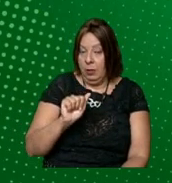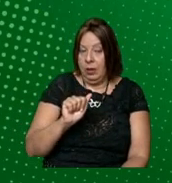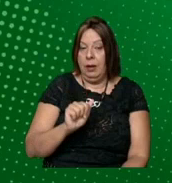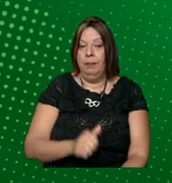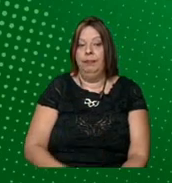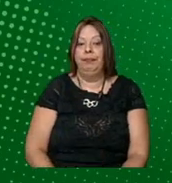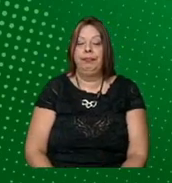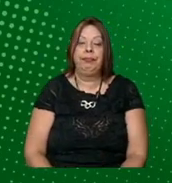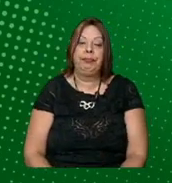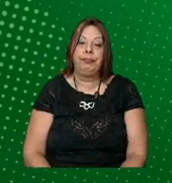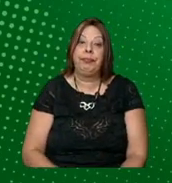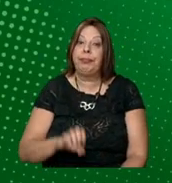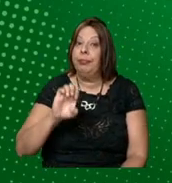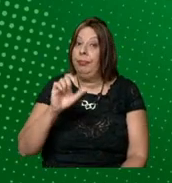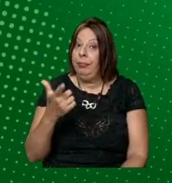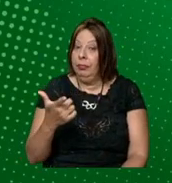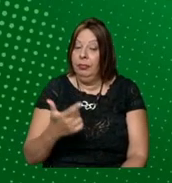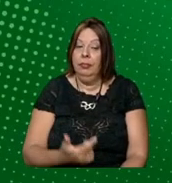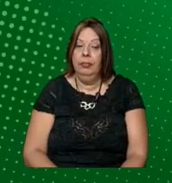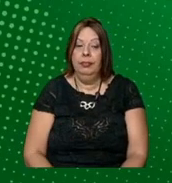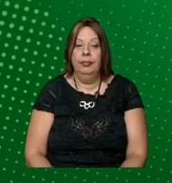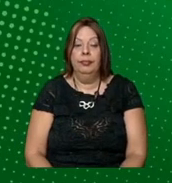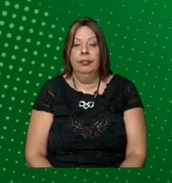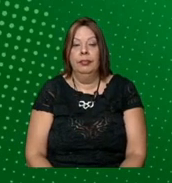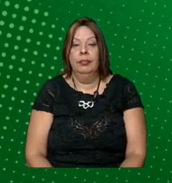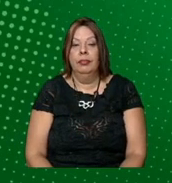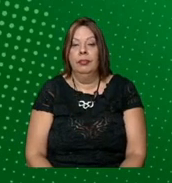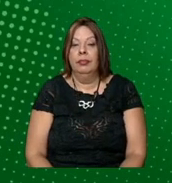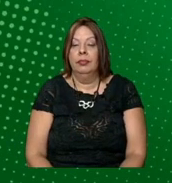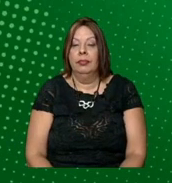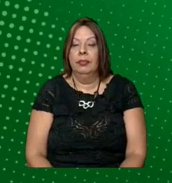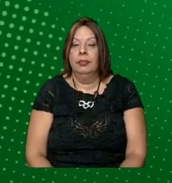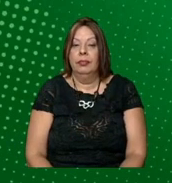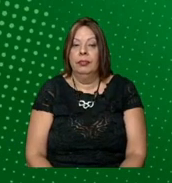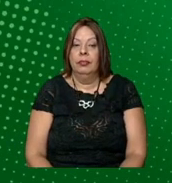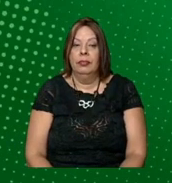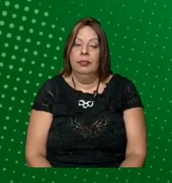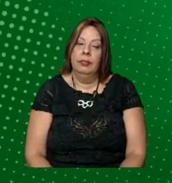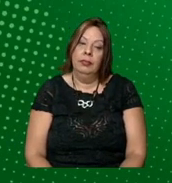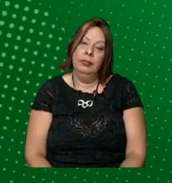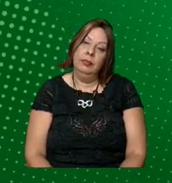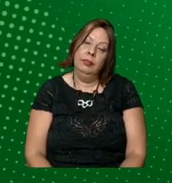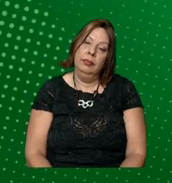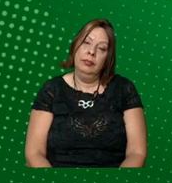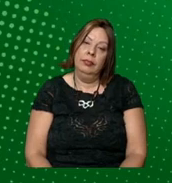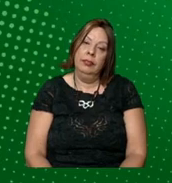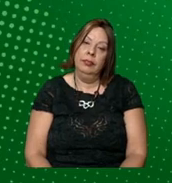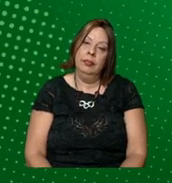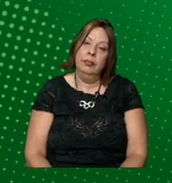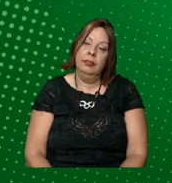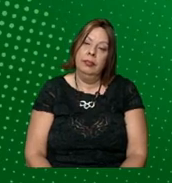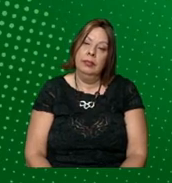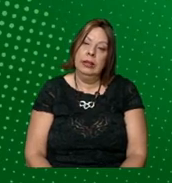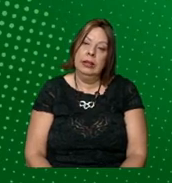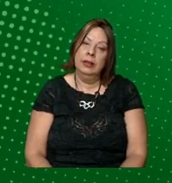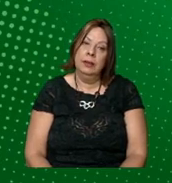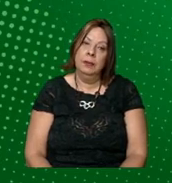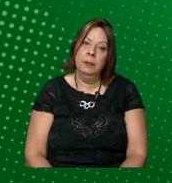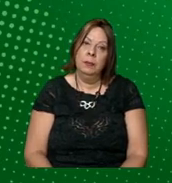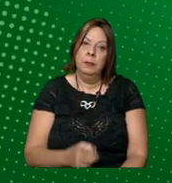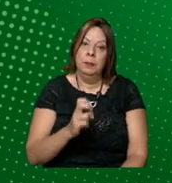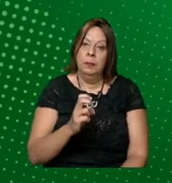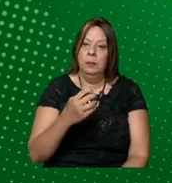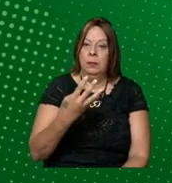Rota, Regional Estância, moradora de Santo Amaro, eu acho, né? Isso mesmo, mais um chegando,